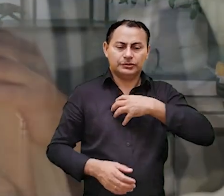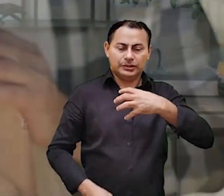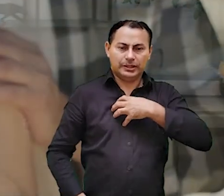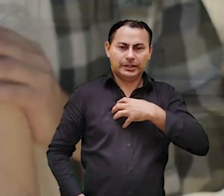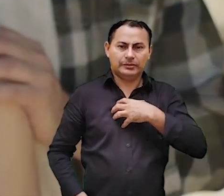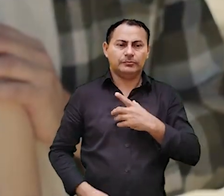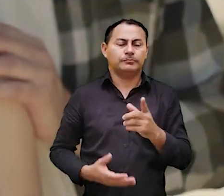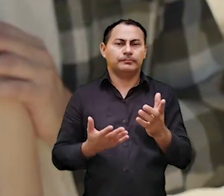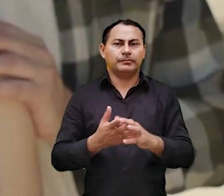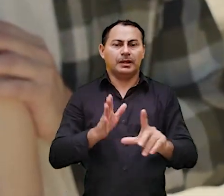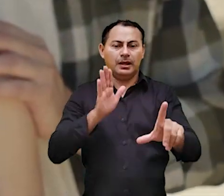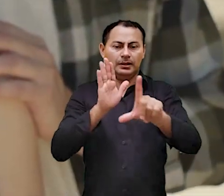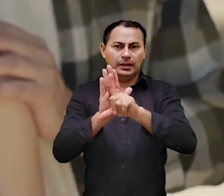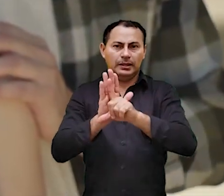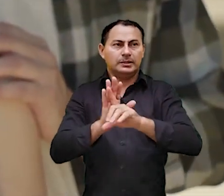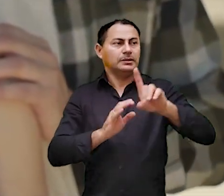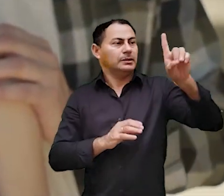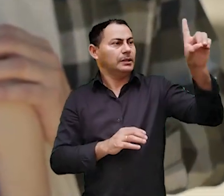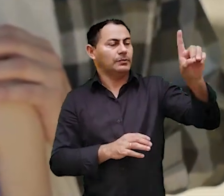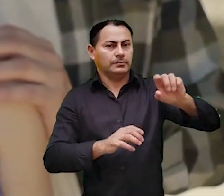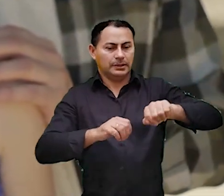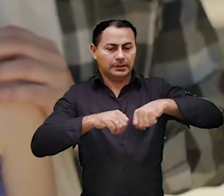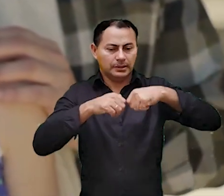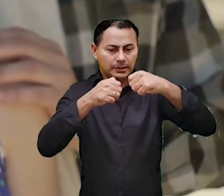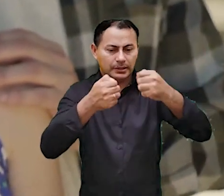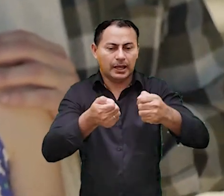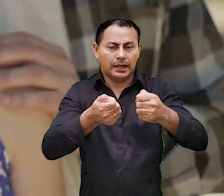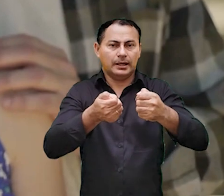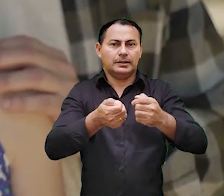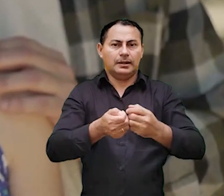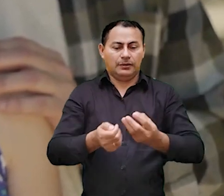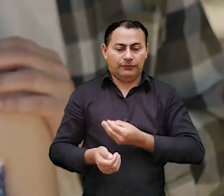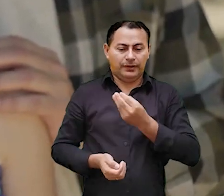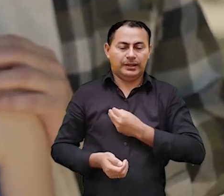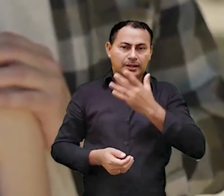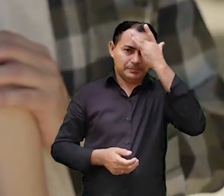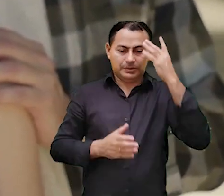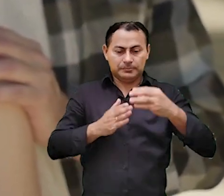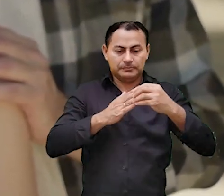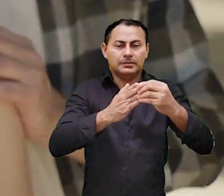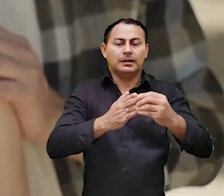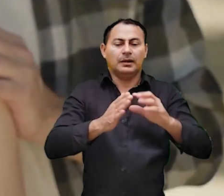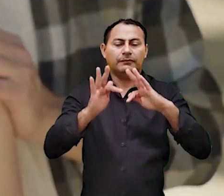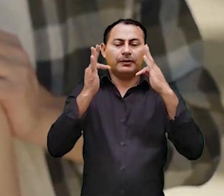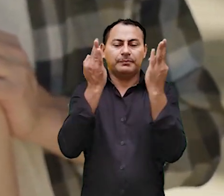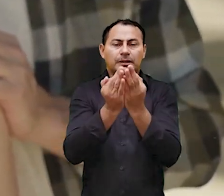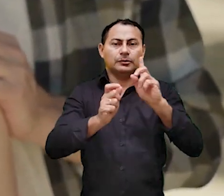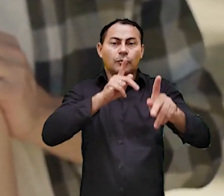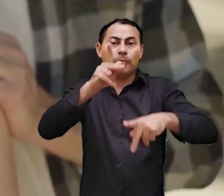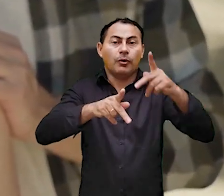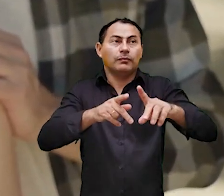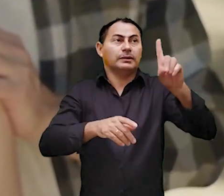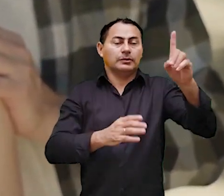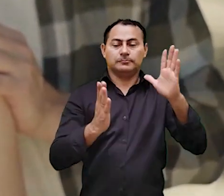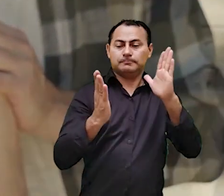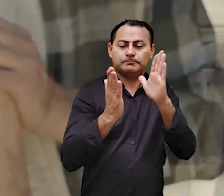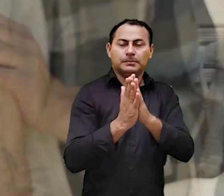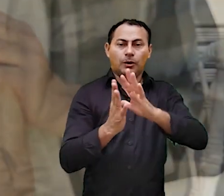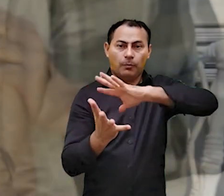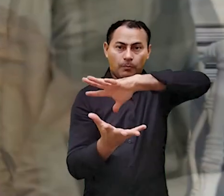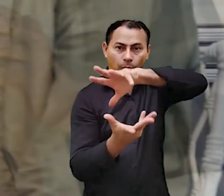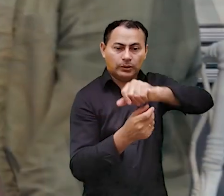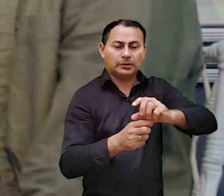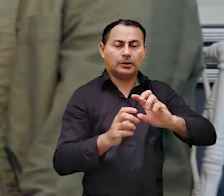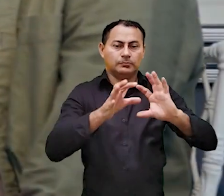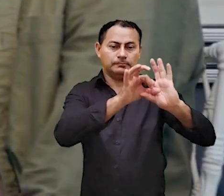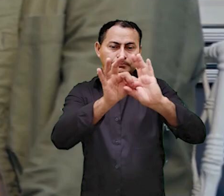é dessa forma que a lei de Deus dá nascimento e direção à família da humanidade. Para que Deus impacte o